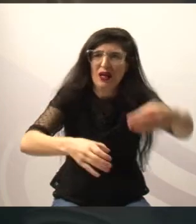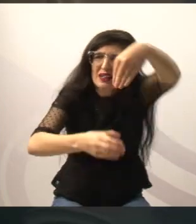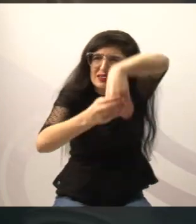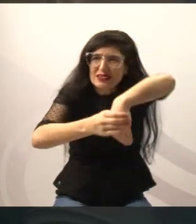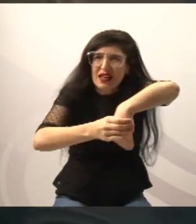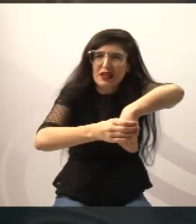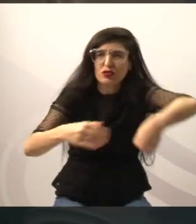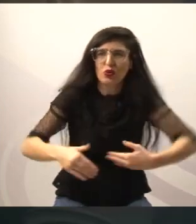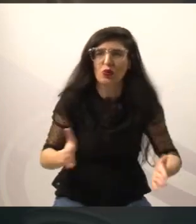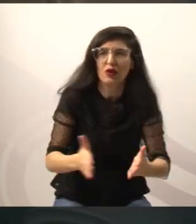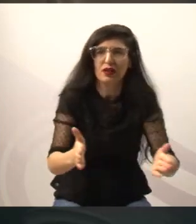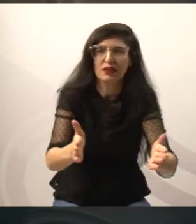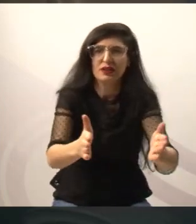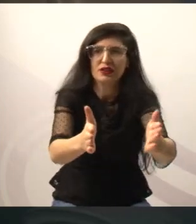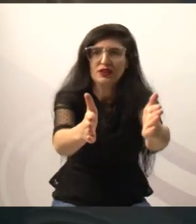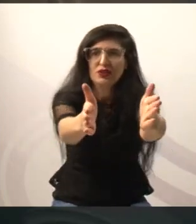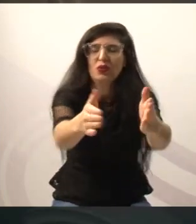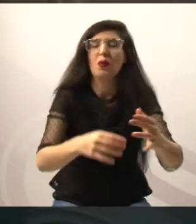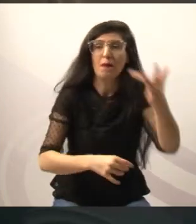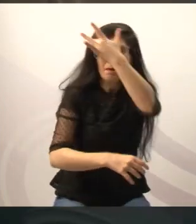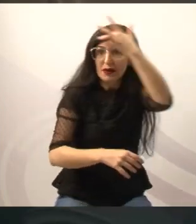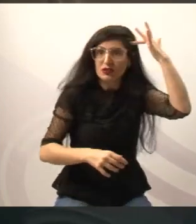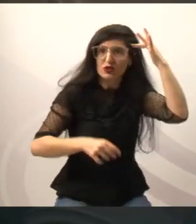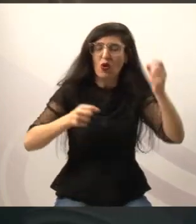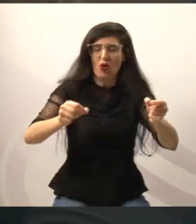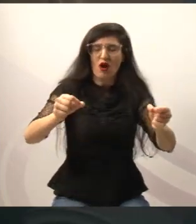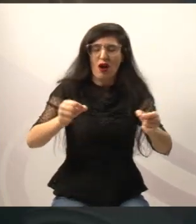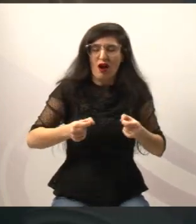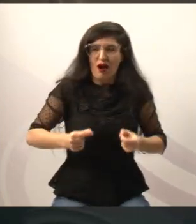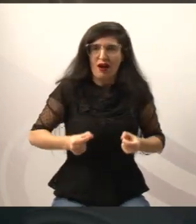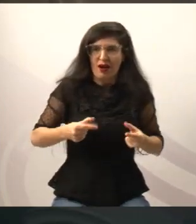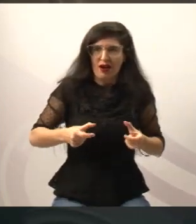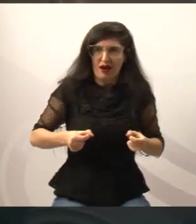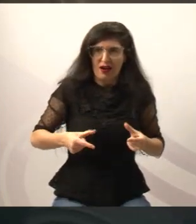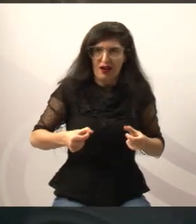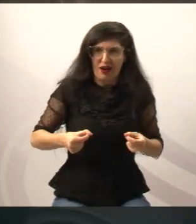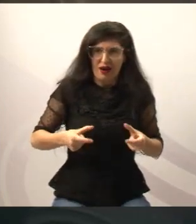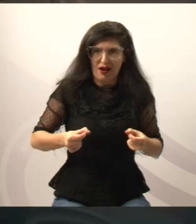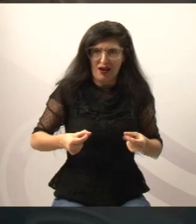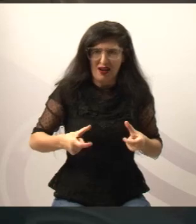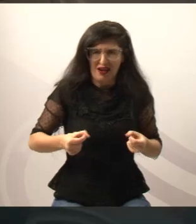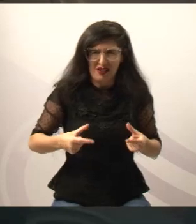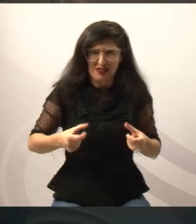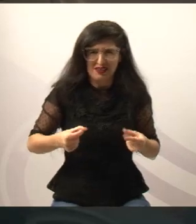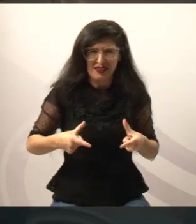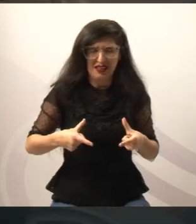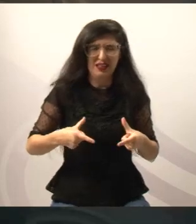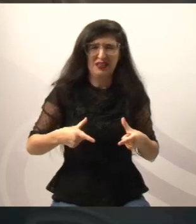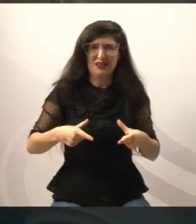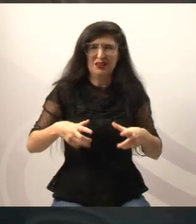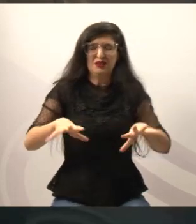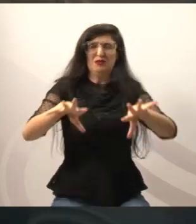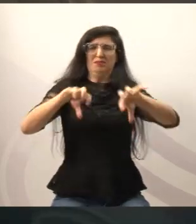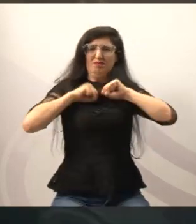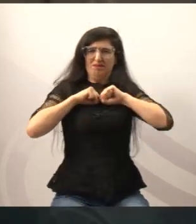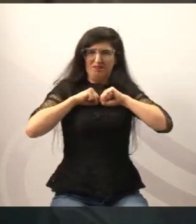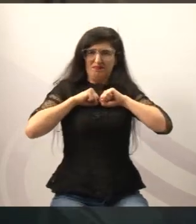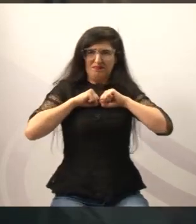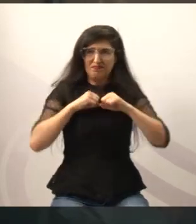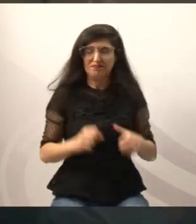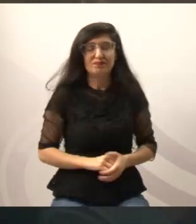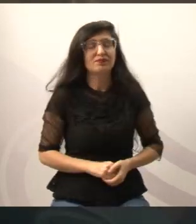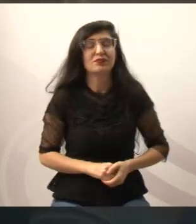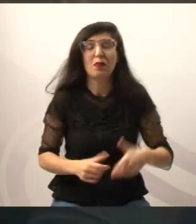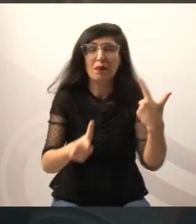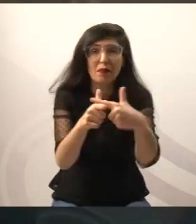altamente cancerígeno. Quando essa fumaça, quando esse resíduo fica expondo a comunidade, corre-se o